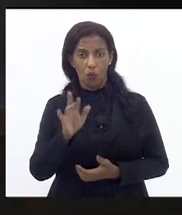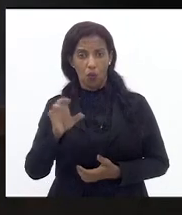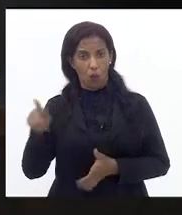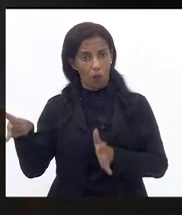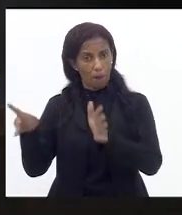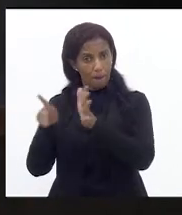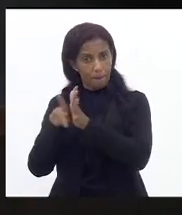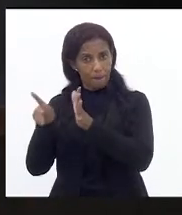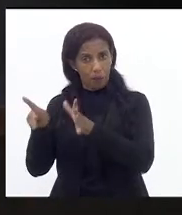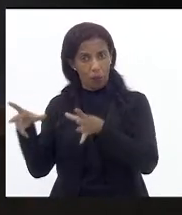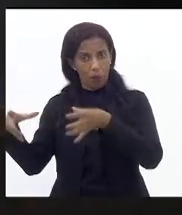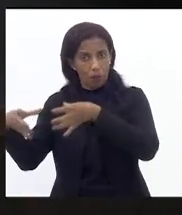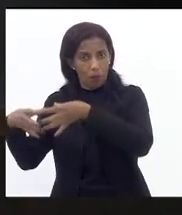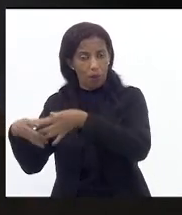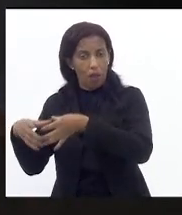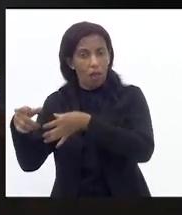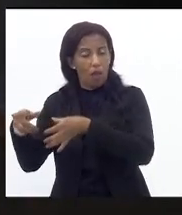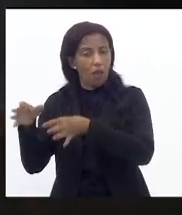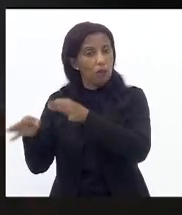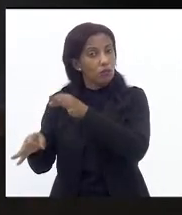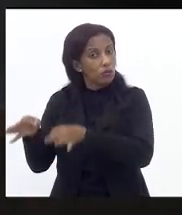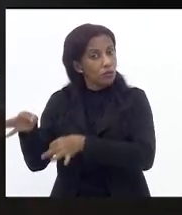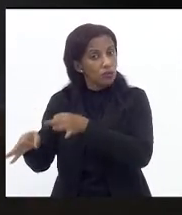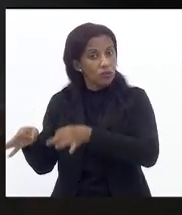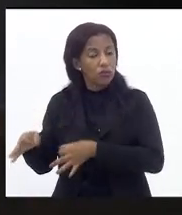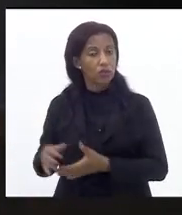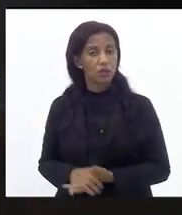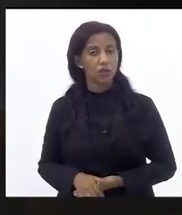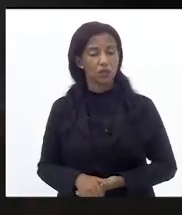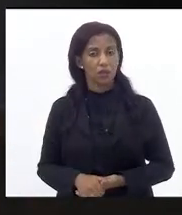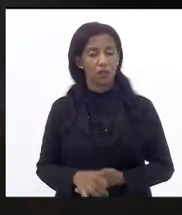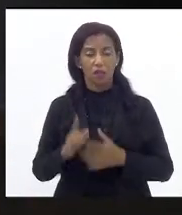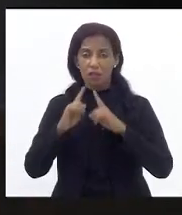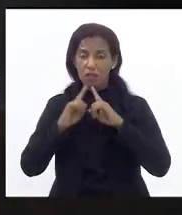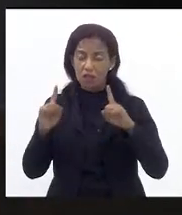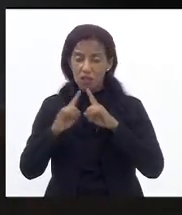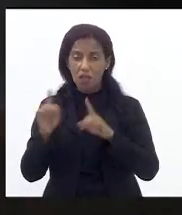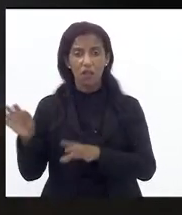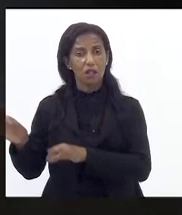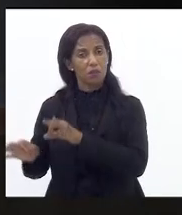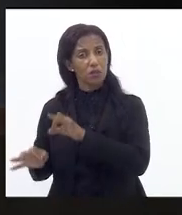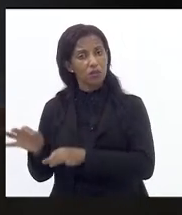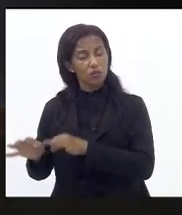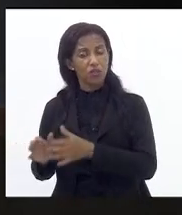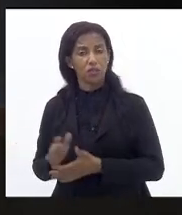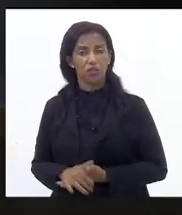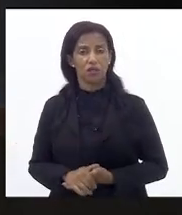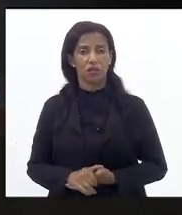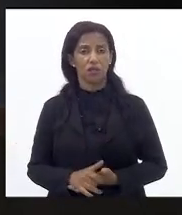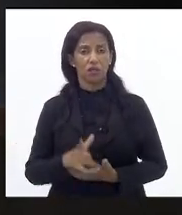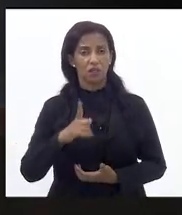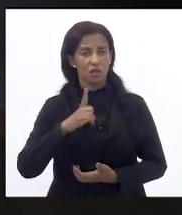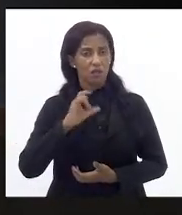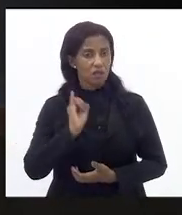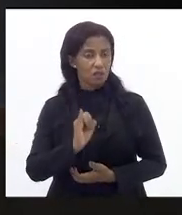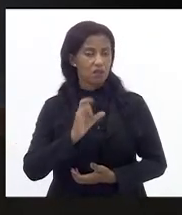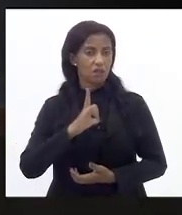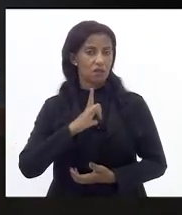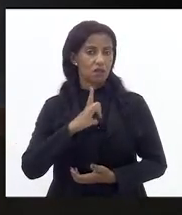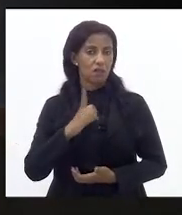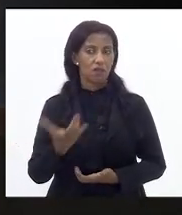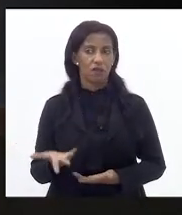discussão é o judiciário e se questiona o judiciário se ouvir essa